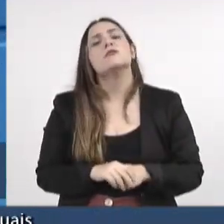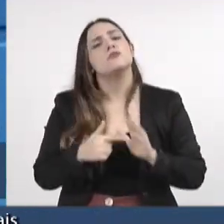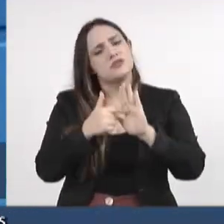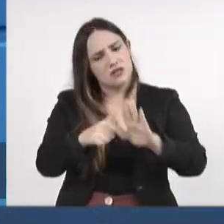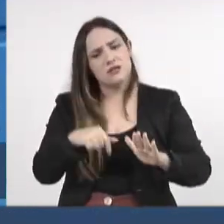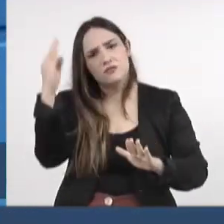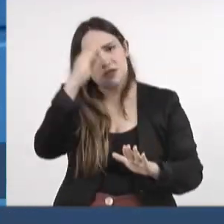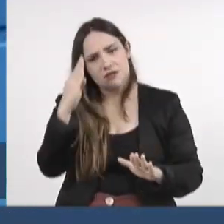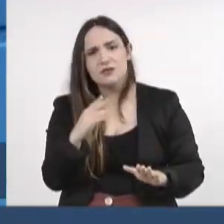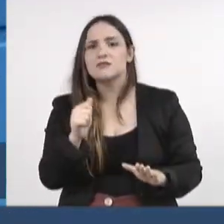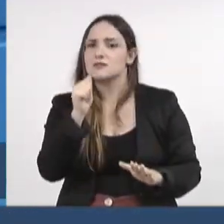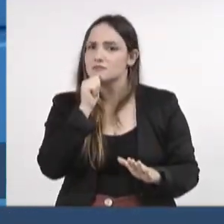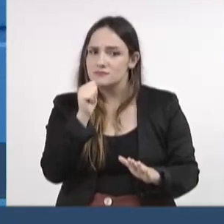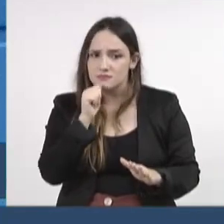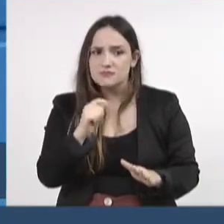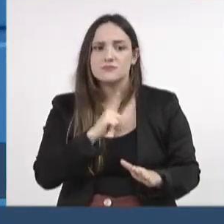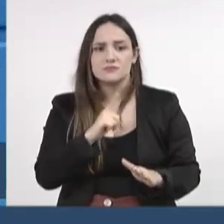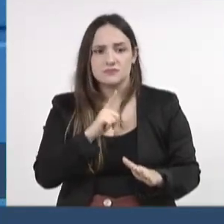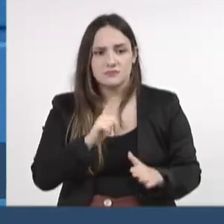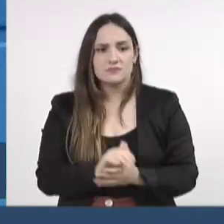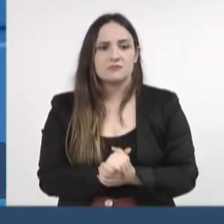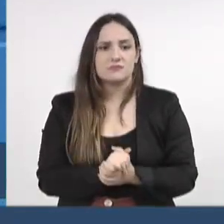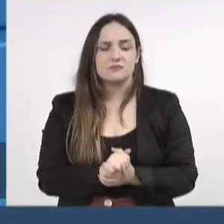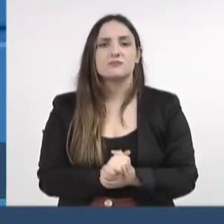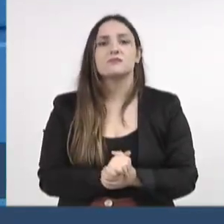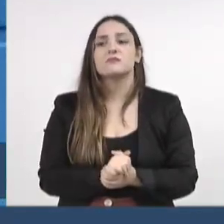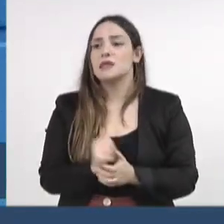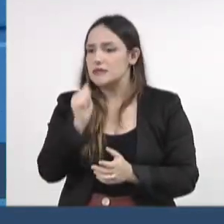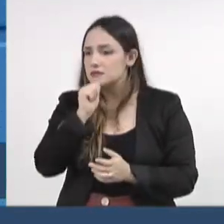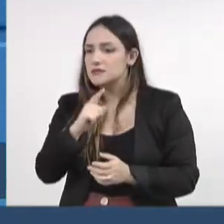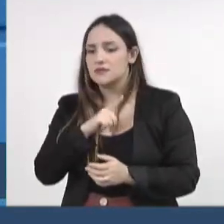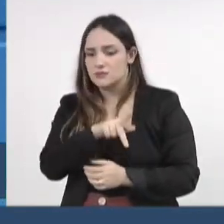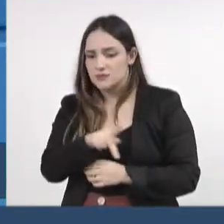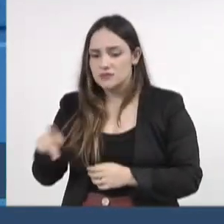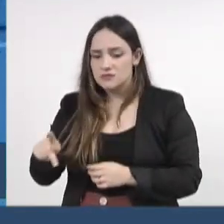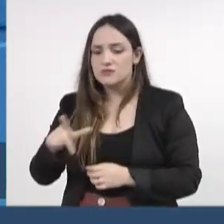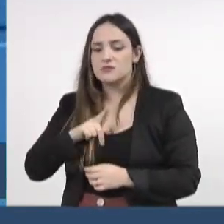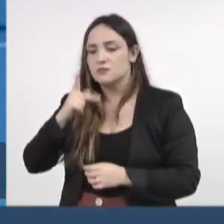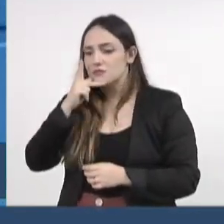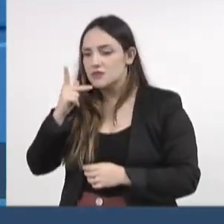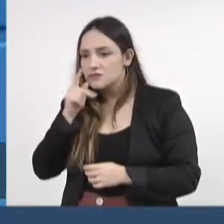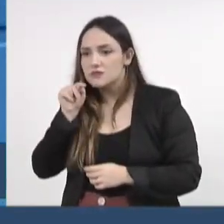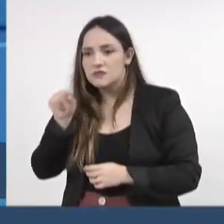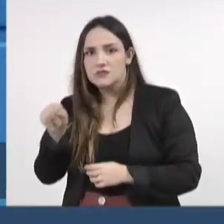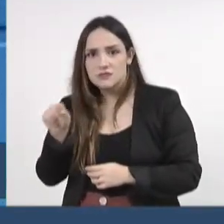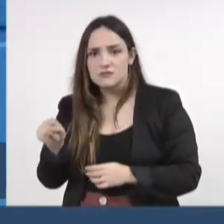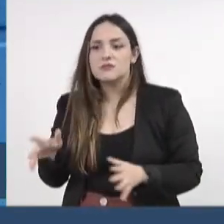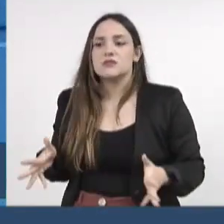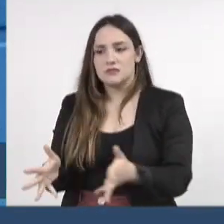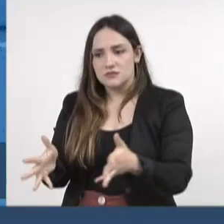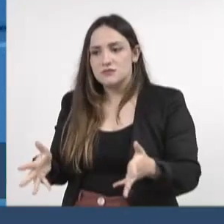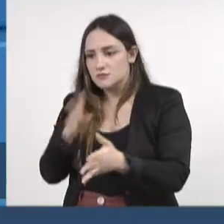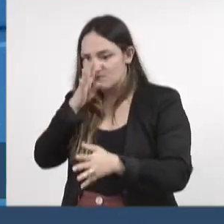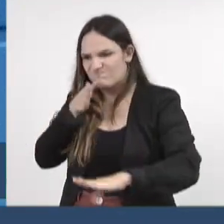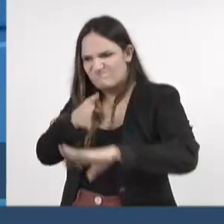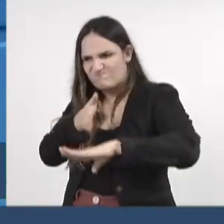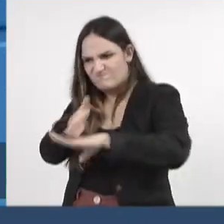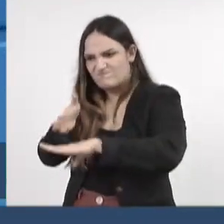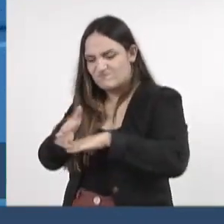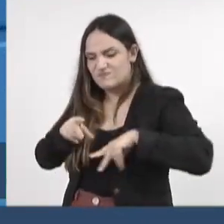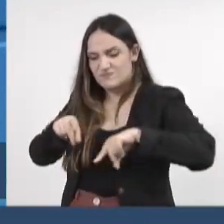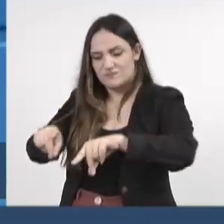vem aumentando, e eu discordo do discurso do colega, porque essas pessoas que invadem terra no Brasil